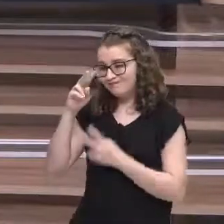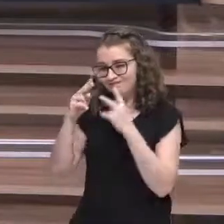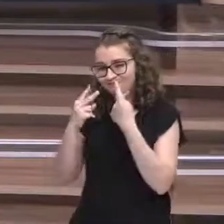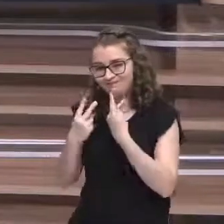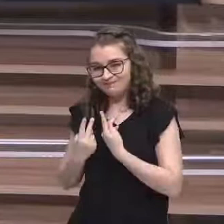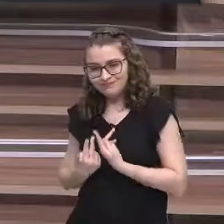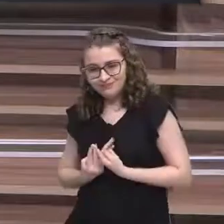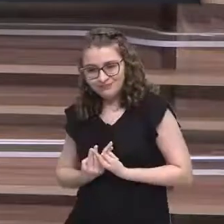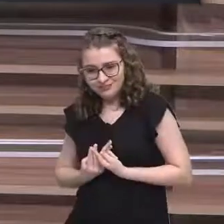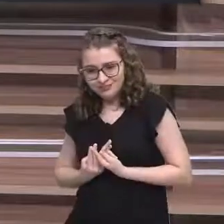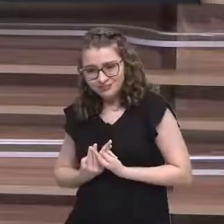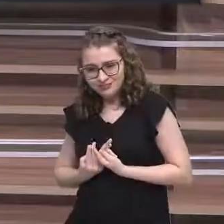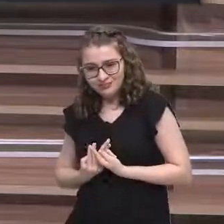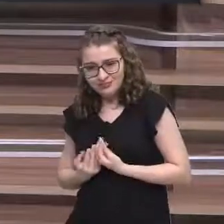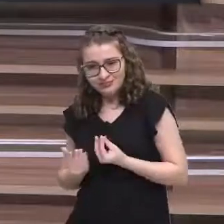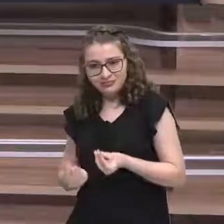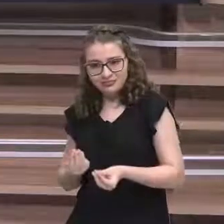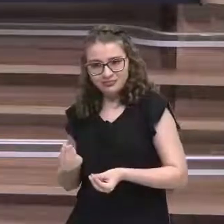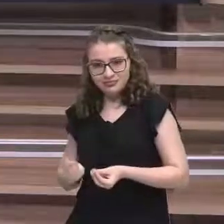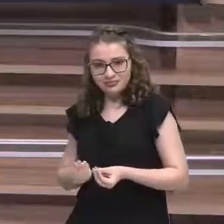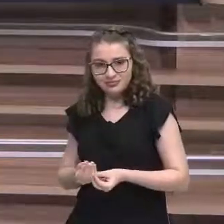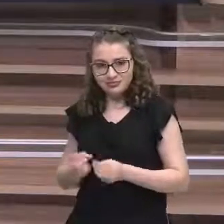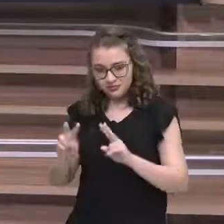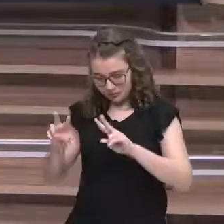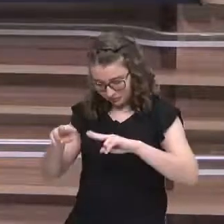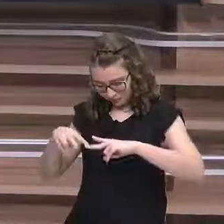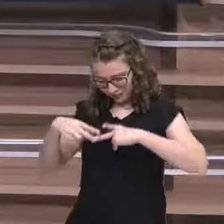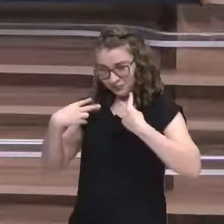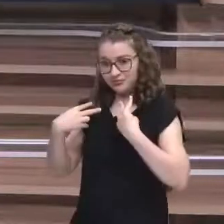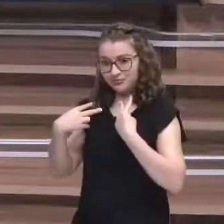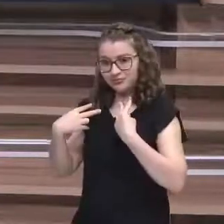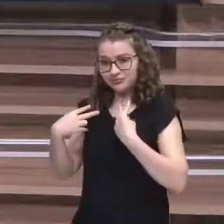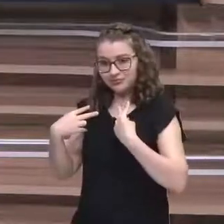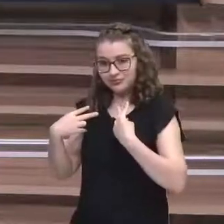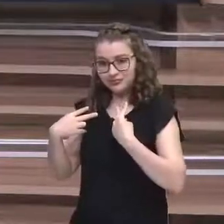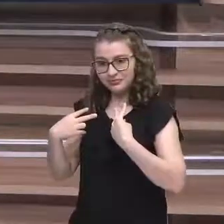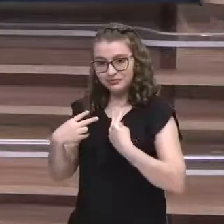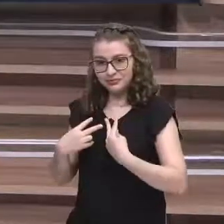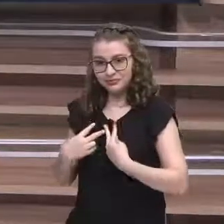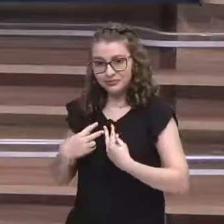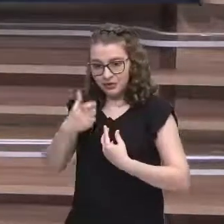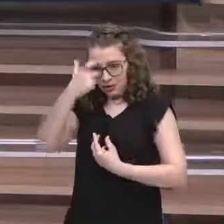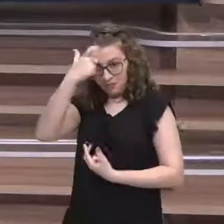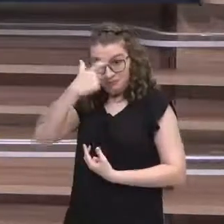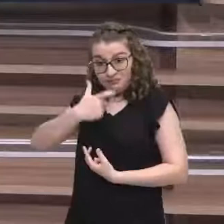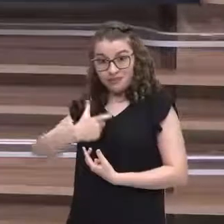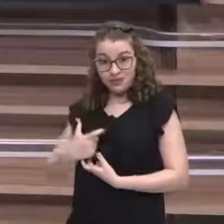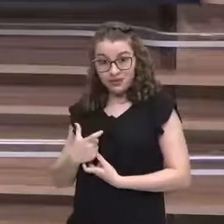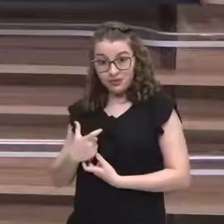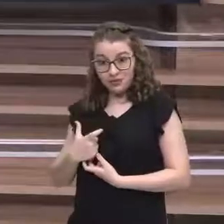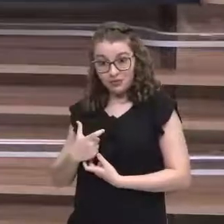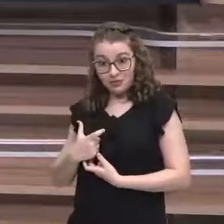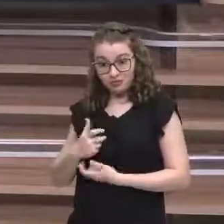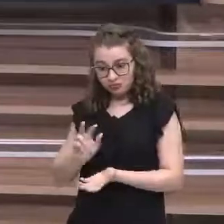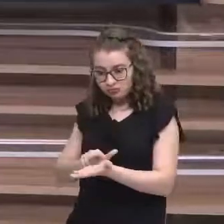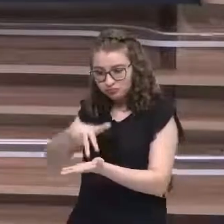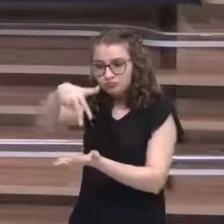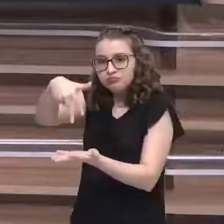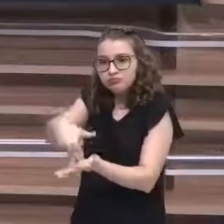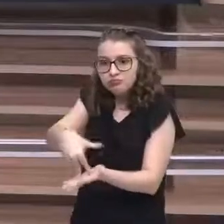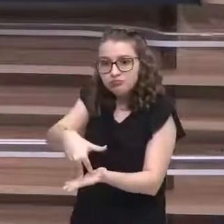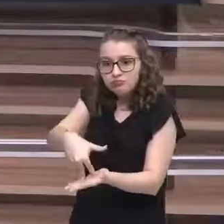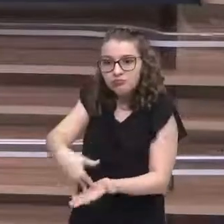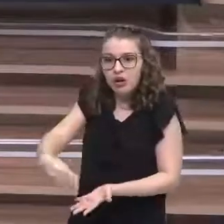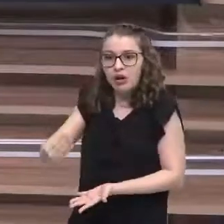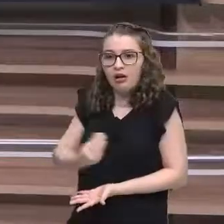pouco para o quê? Elas vão olhar para o próprio ser humano. Enquanto um ser que está no mundo, que